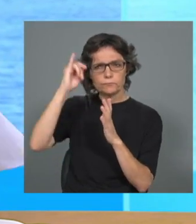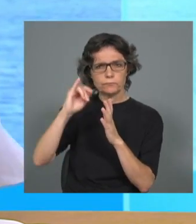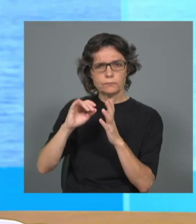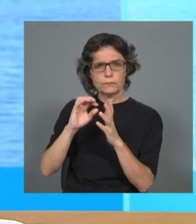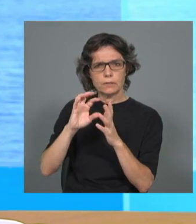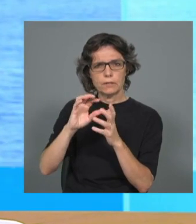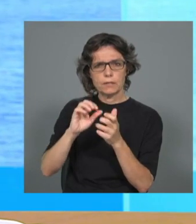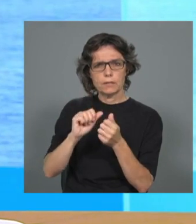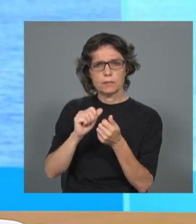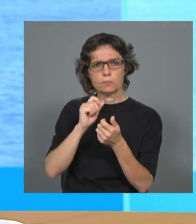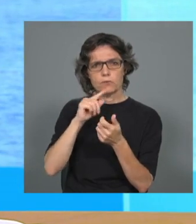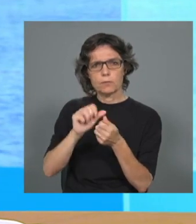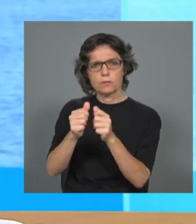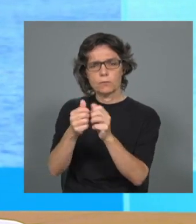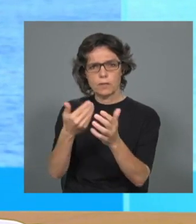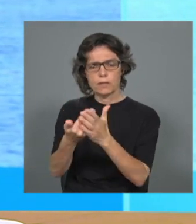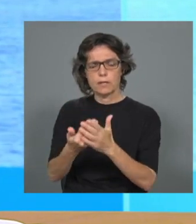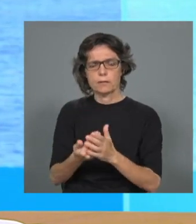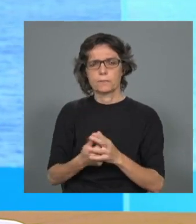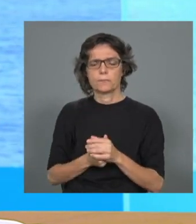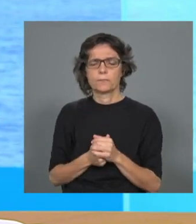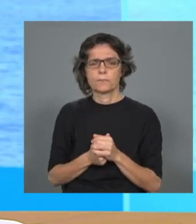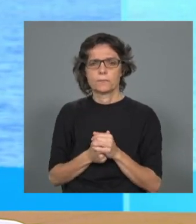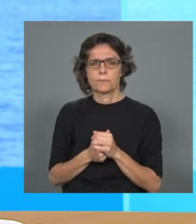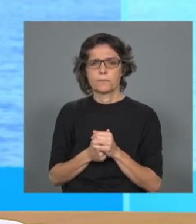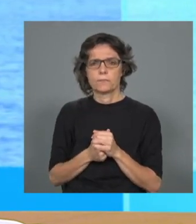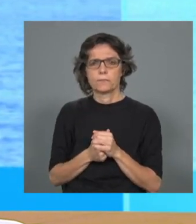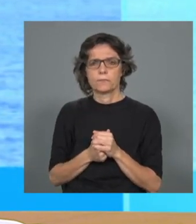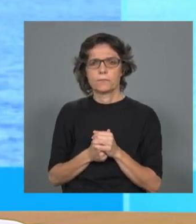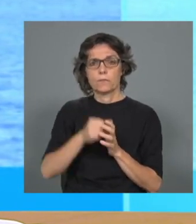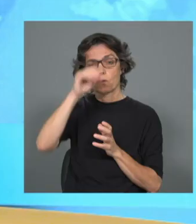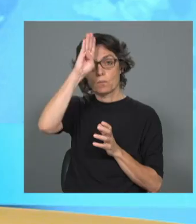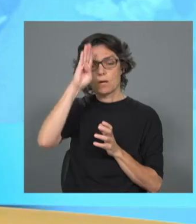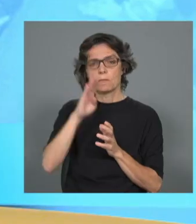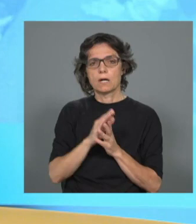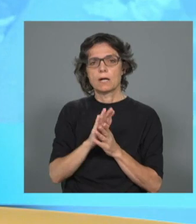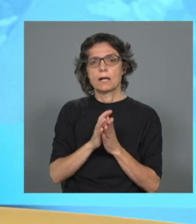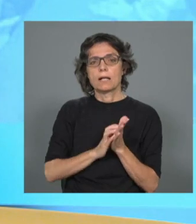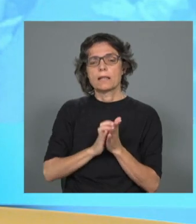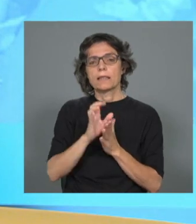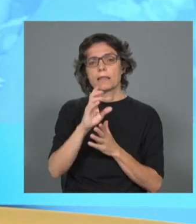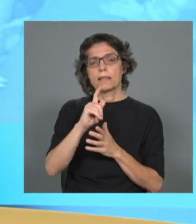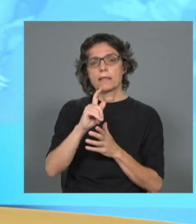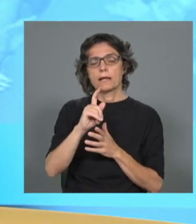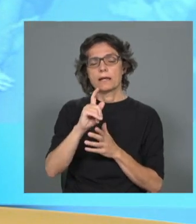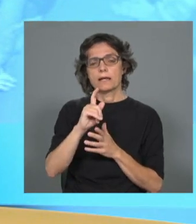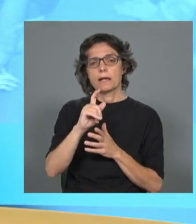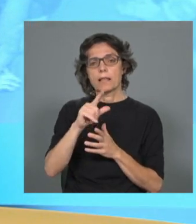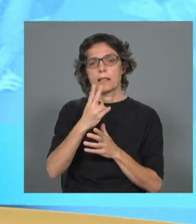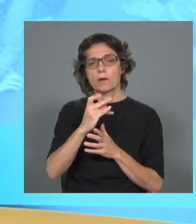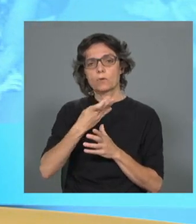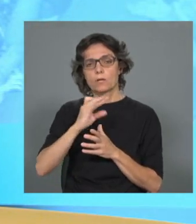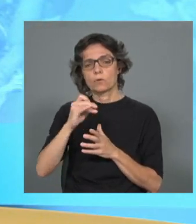que deem saída para as suas preocupações. O Papa, na encíclica Laudato Si, que inspira, por certo, também muito dos